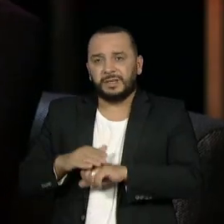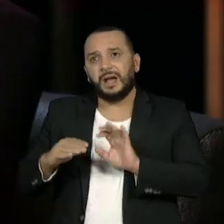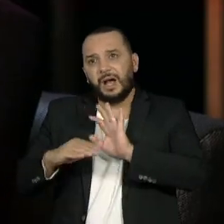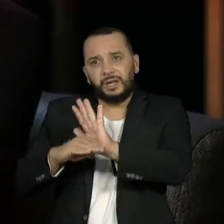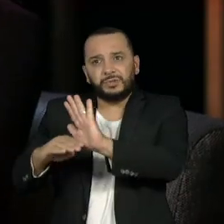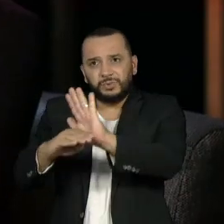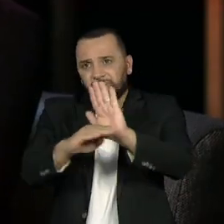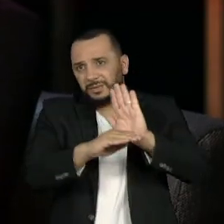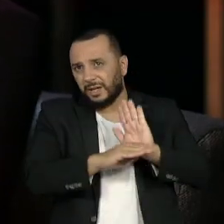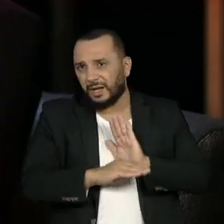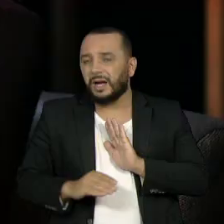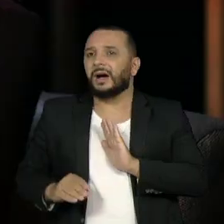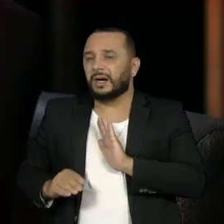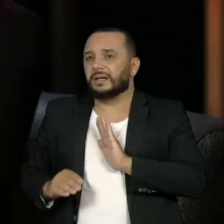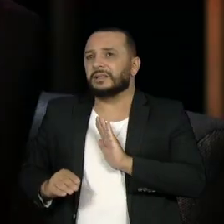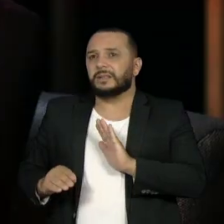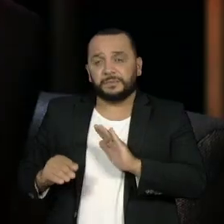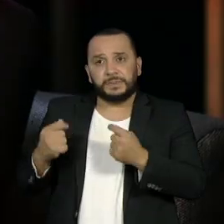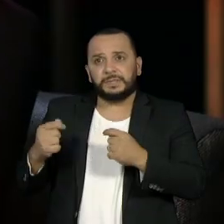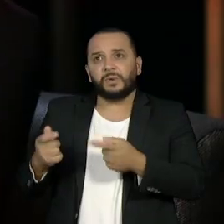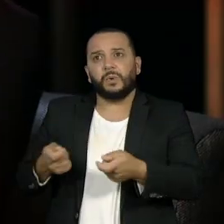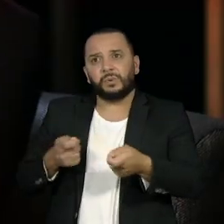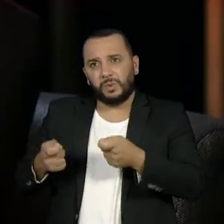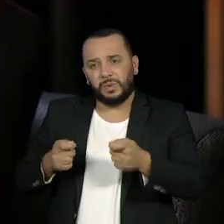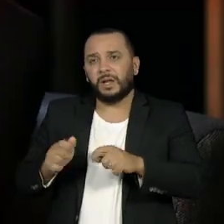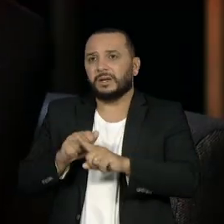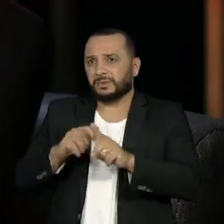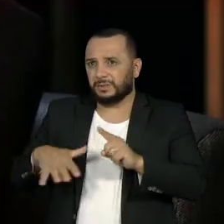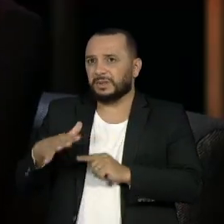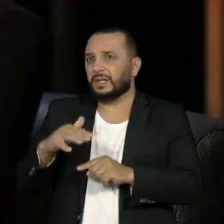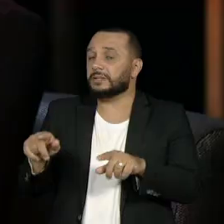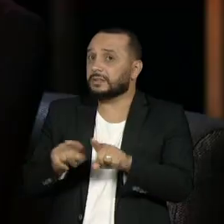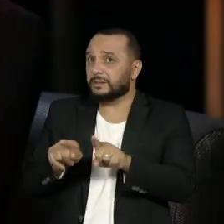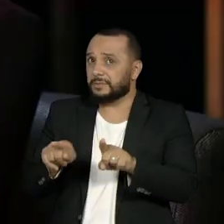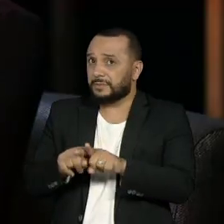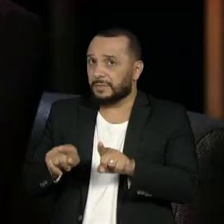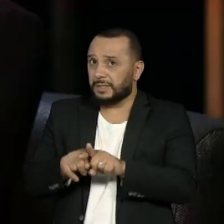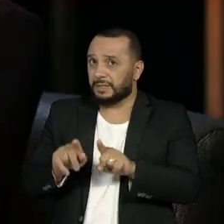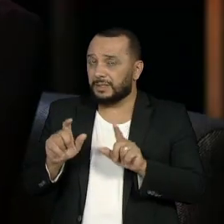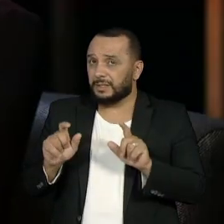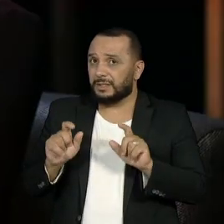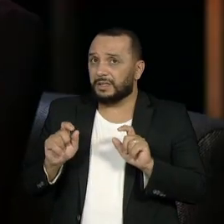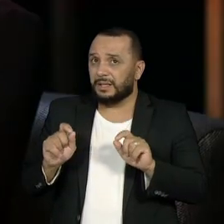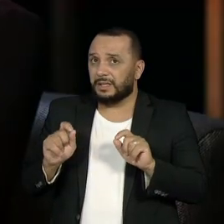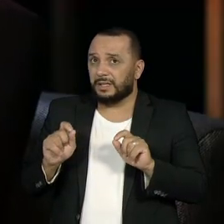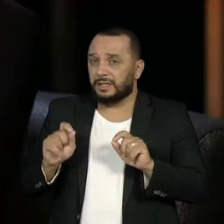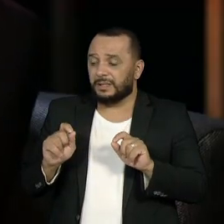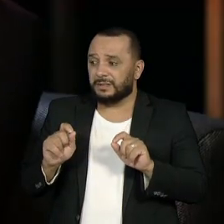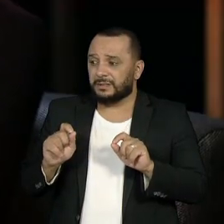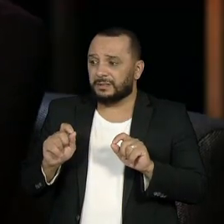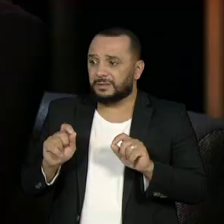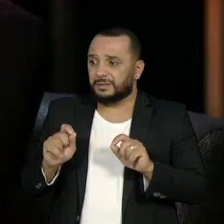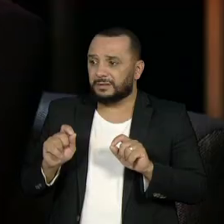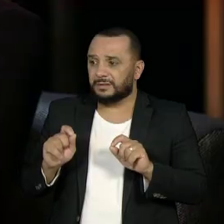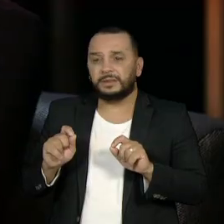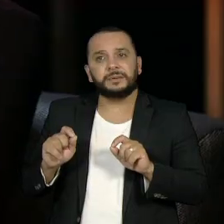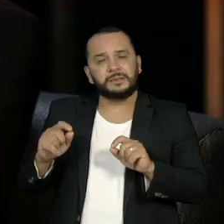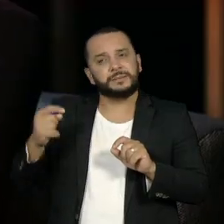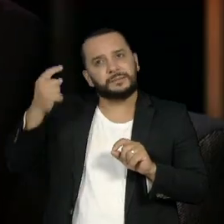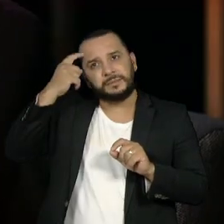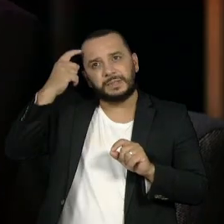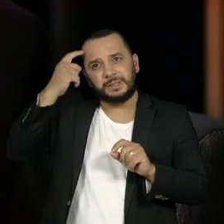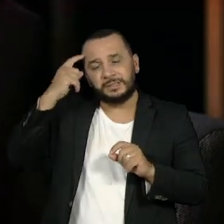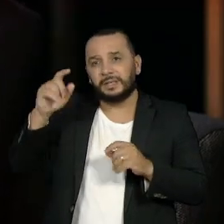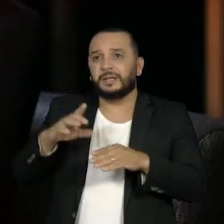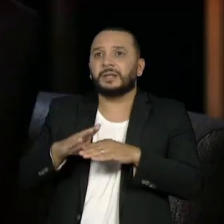dar diretrizes né que possam parar a sociedade né e possa sobretudo tarde ser desculpa como a a gente fala de